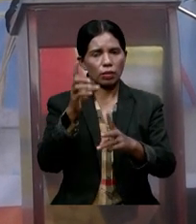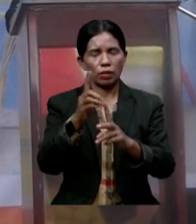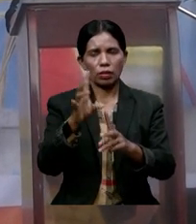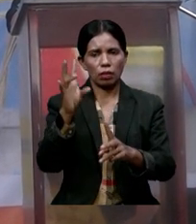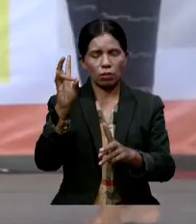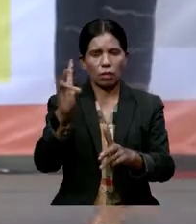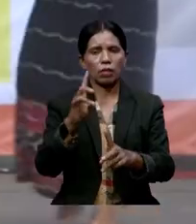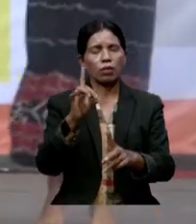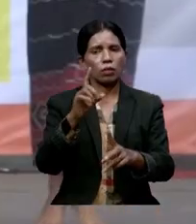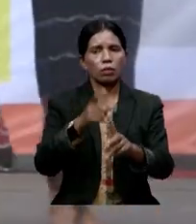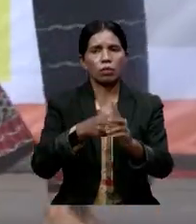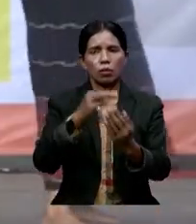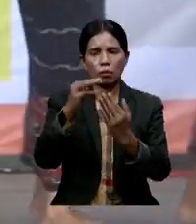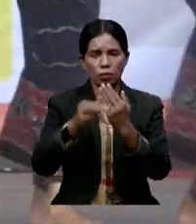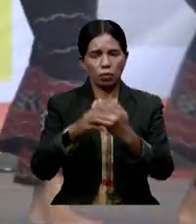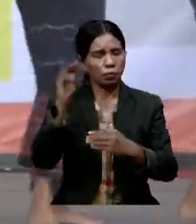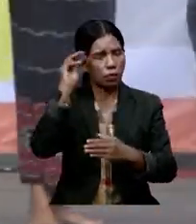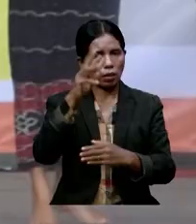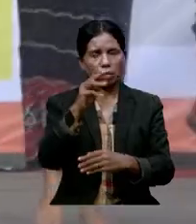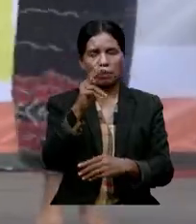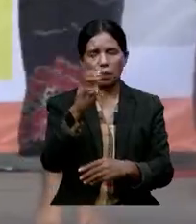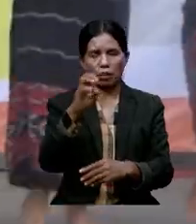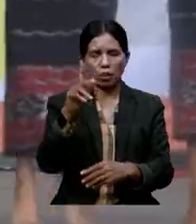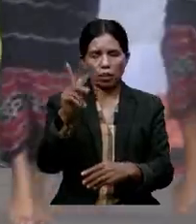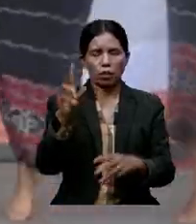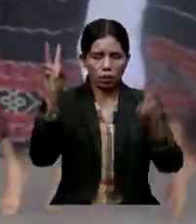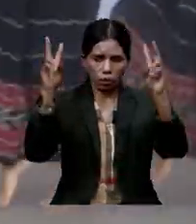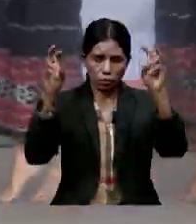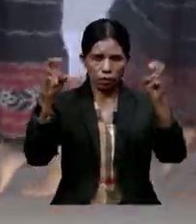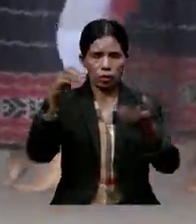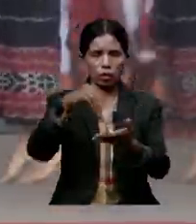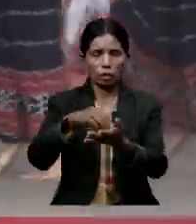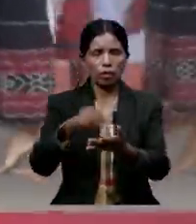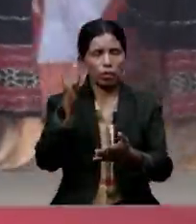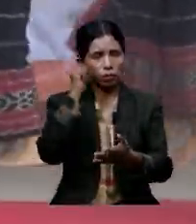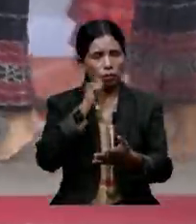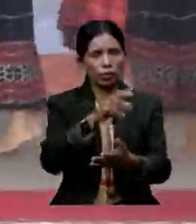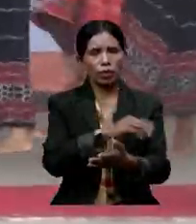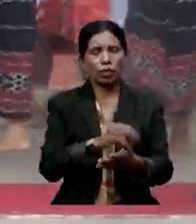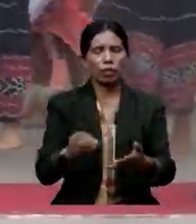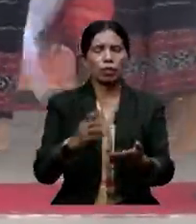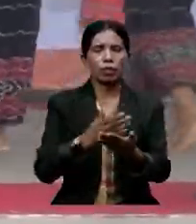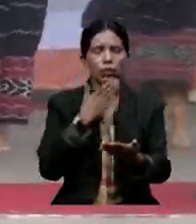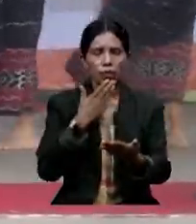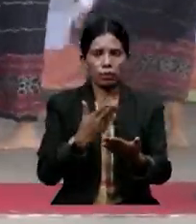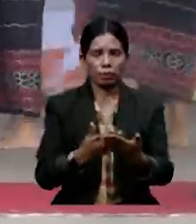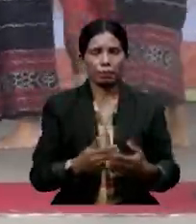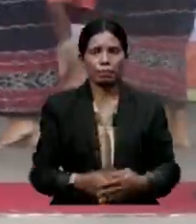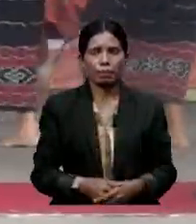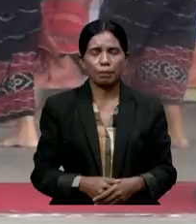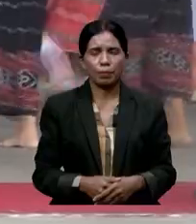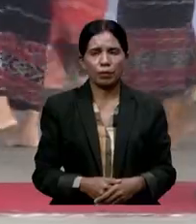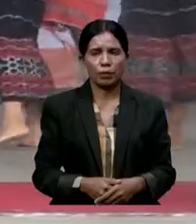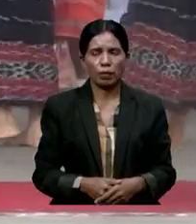Março, né? E a Ministério do Negócio Estrangeiro na Cooperação, o tema Investe e Afeto Acelera Progresso. Para garantir